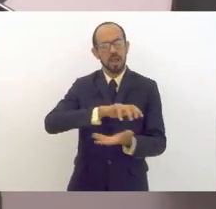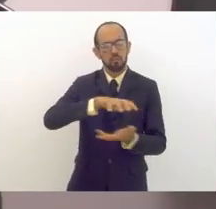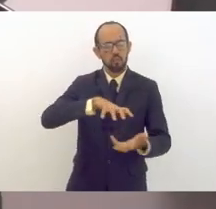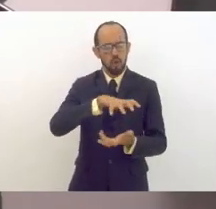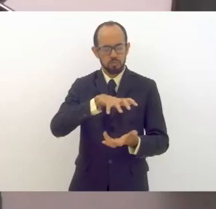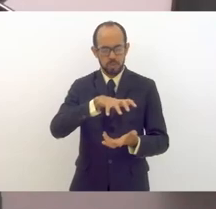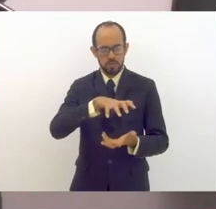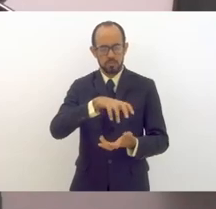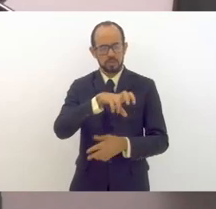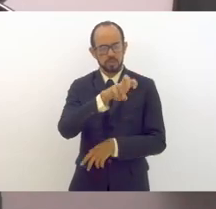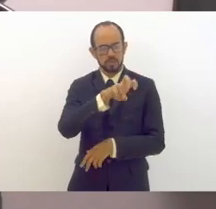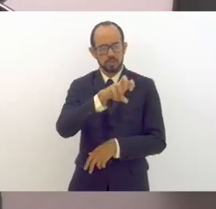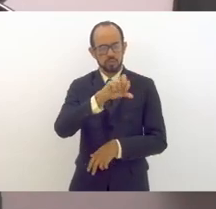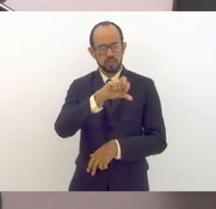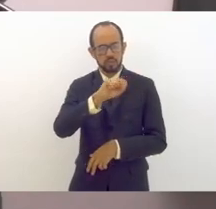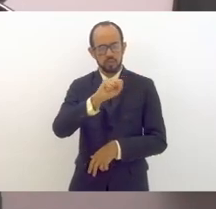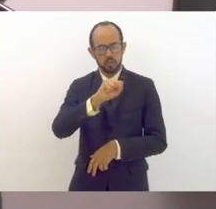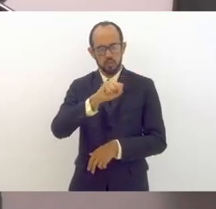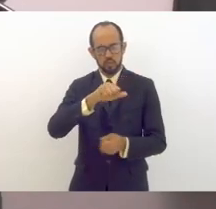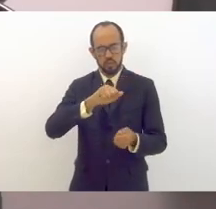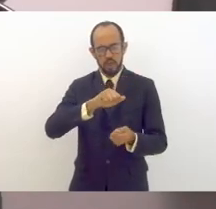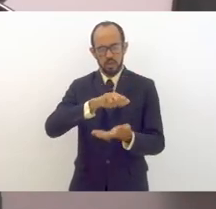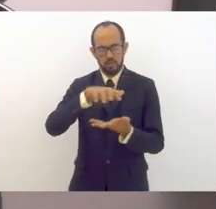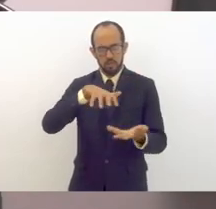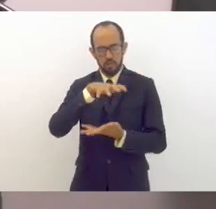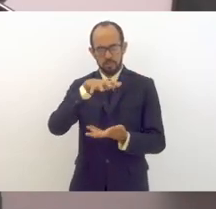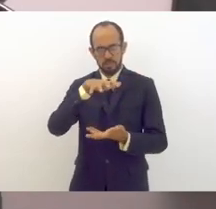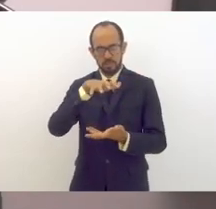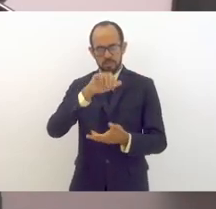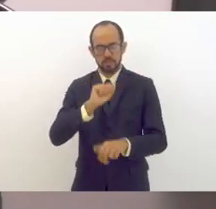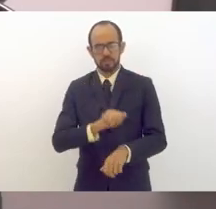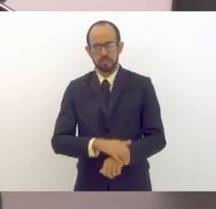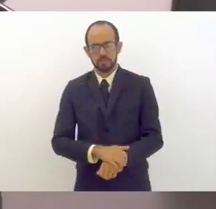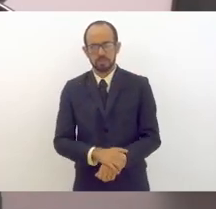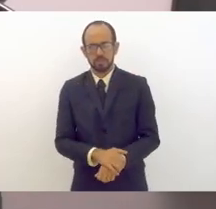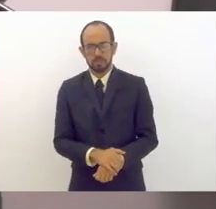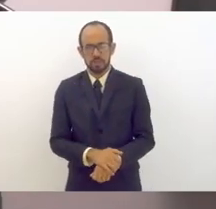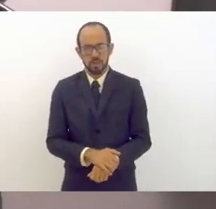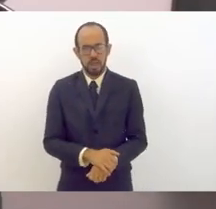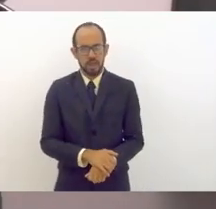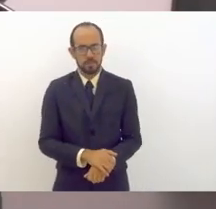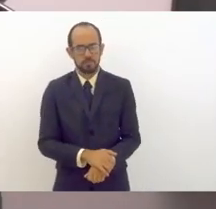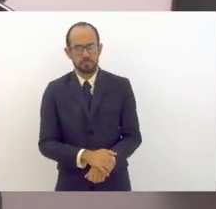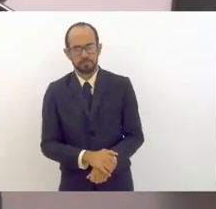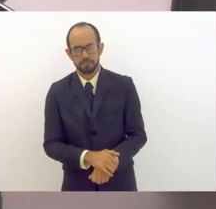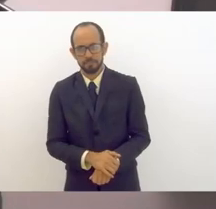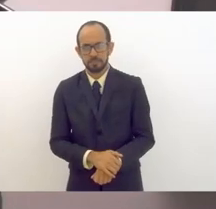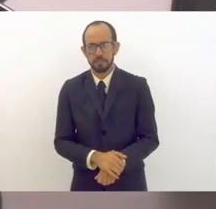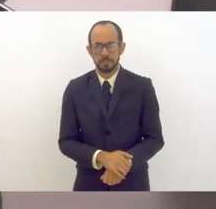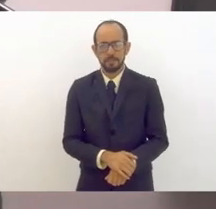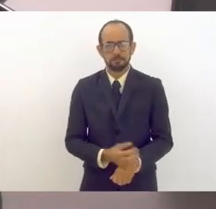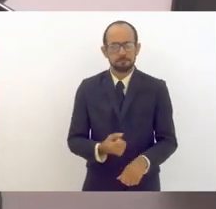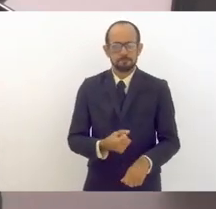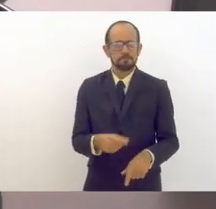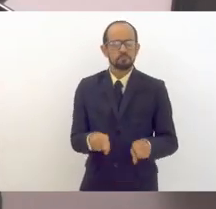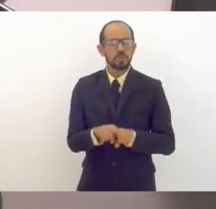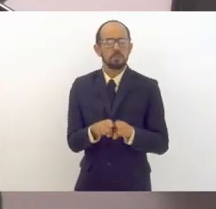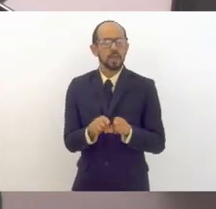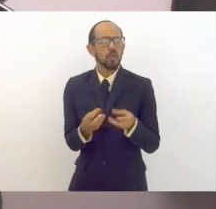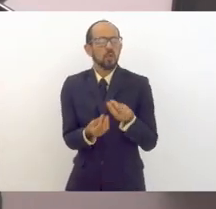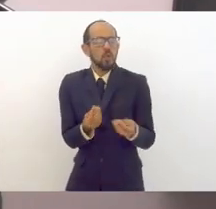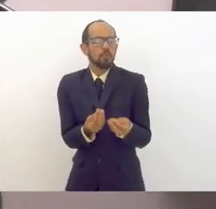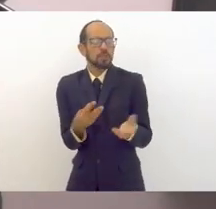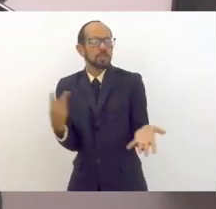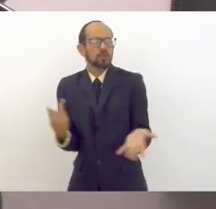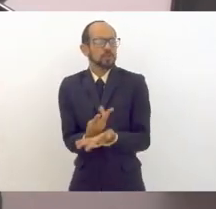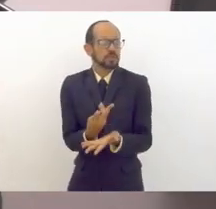para essas 598 reformas. Vou chamar de 598, considerando o número das escolas. E o status desse procedimento